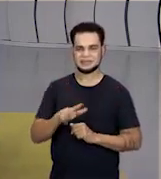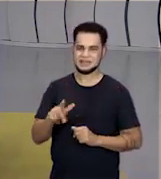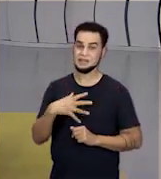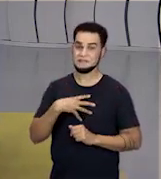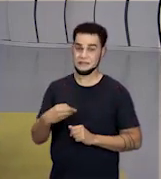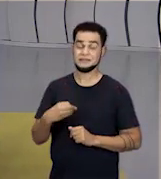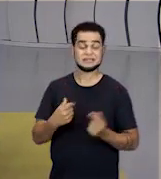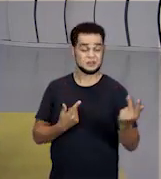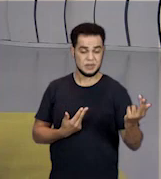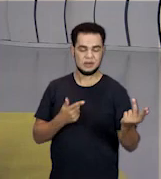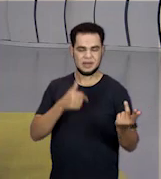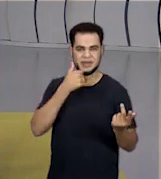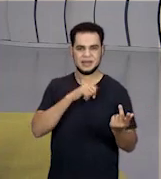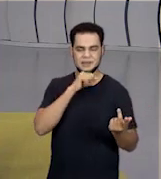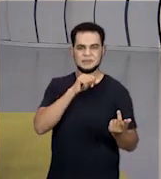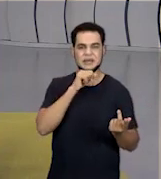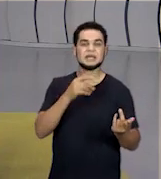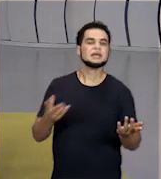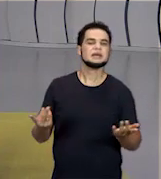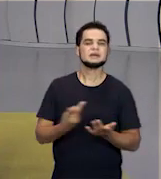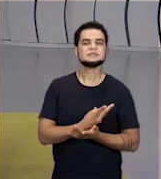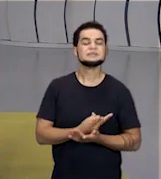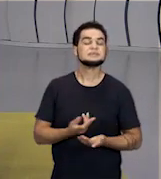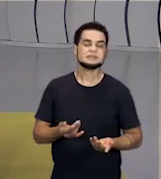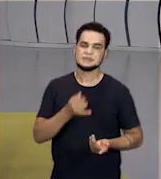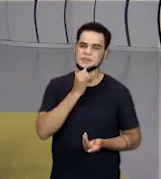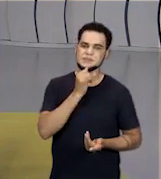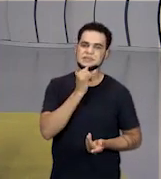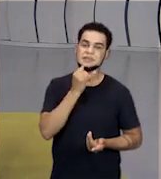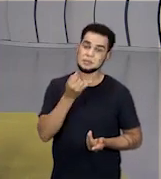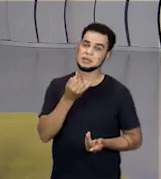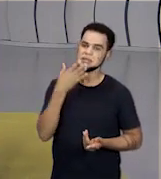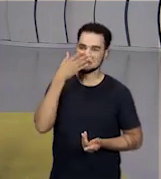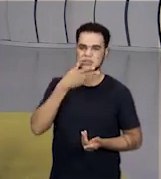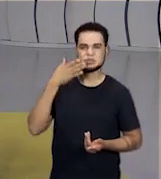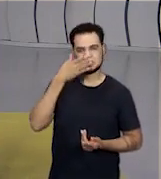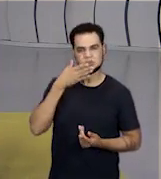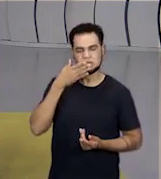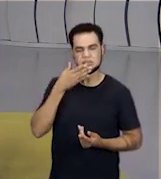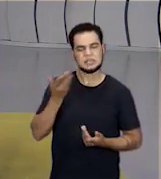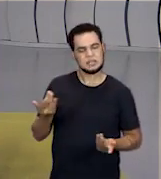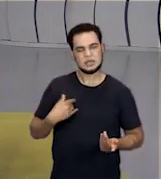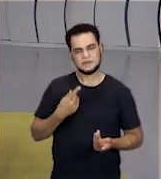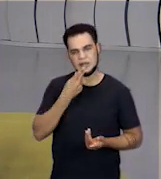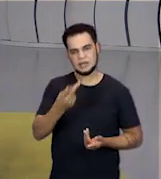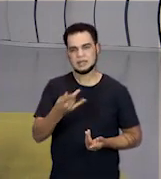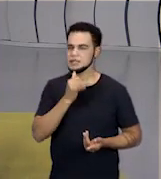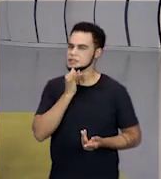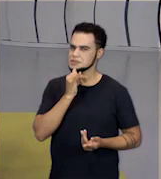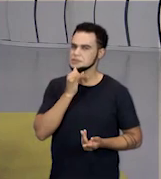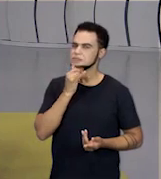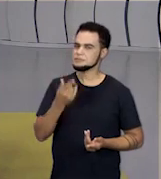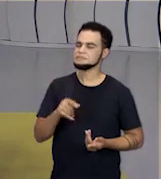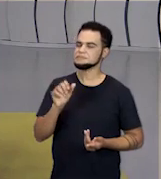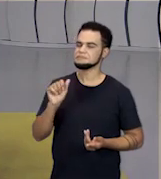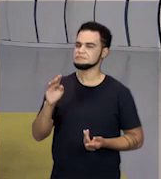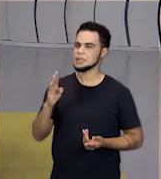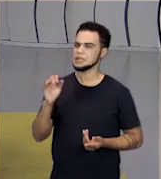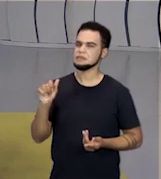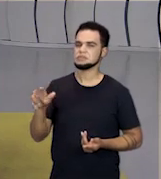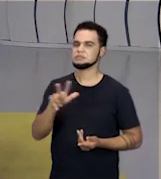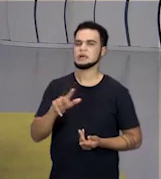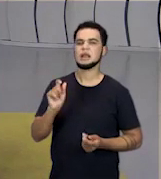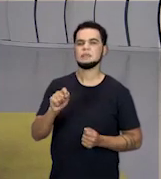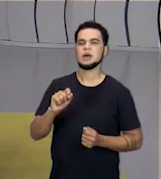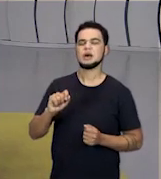bactéria mãe. E com isso, no caso ali, por exemplo, da nossa insulina, que eu dei como um exemplo, essa bactéria, então, ela pode